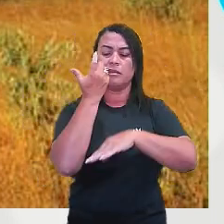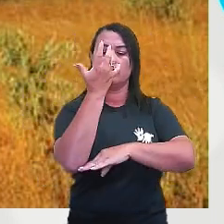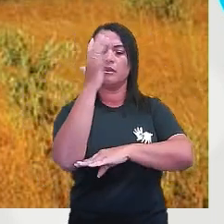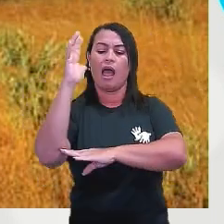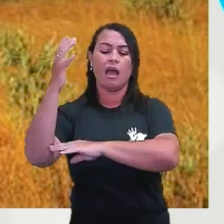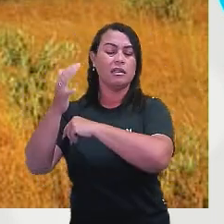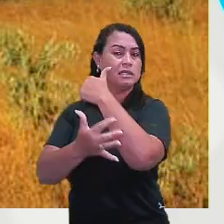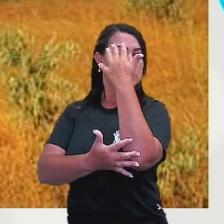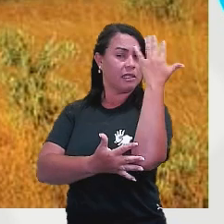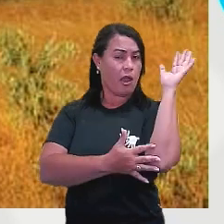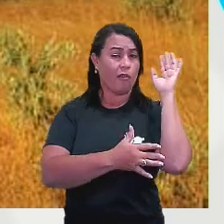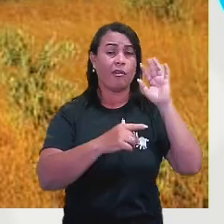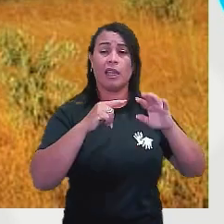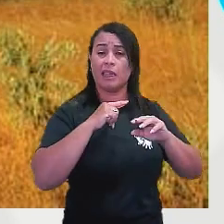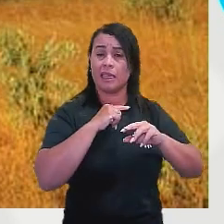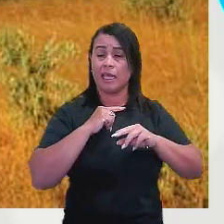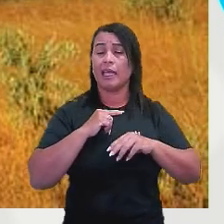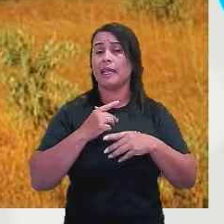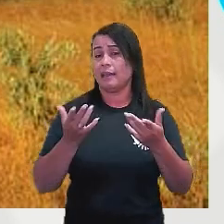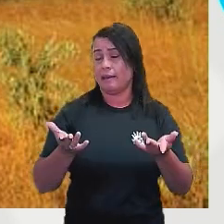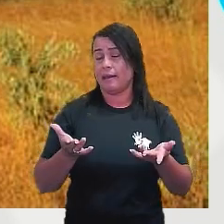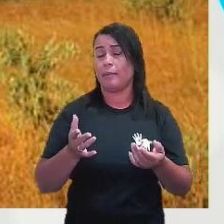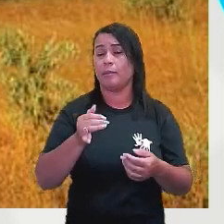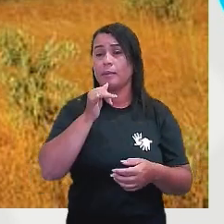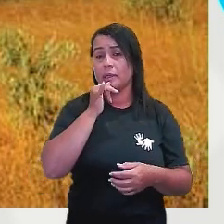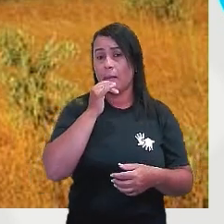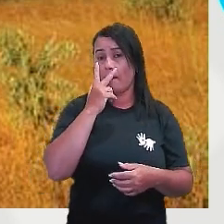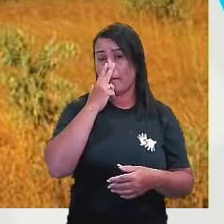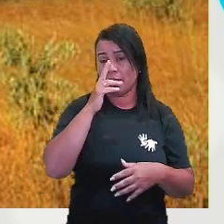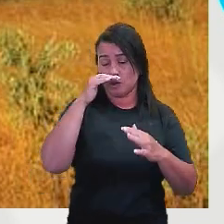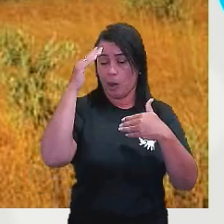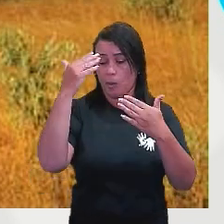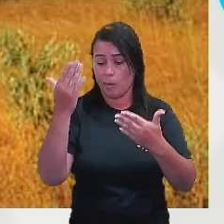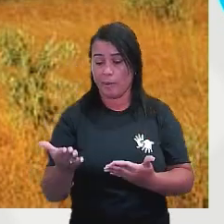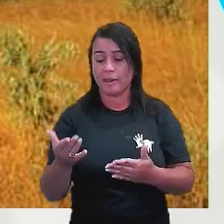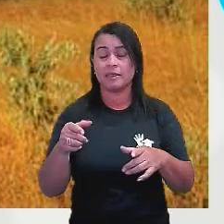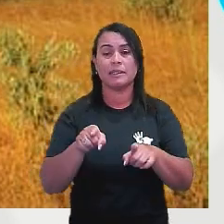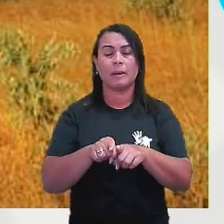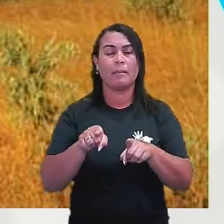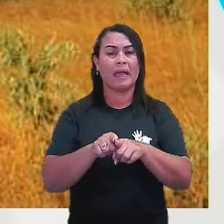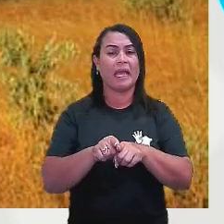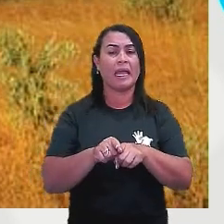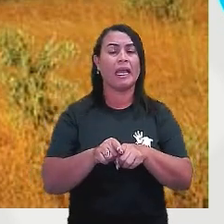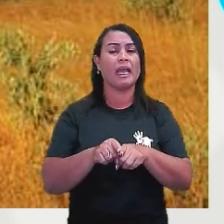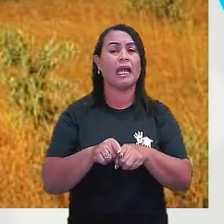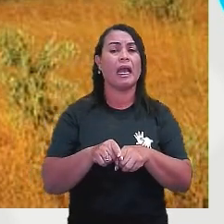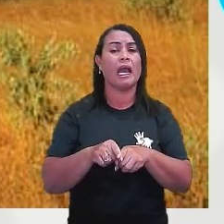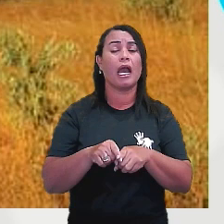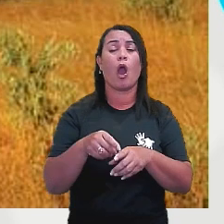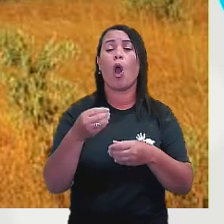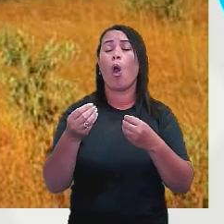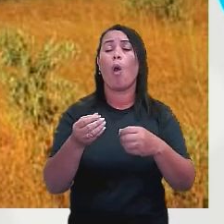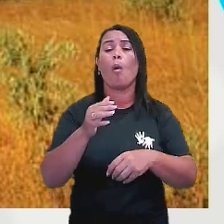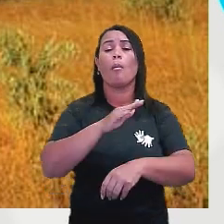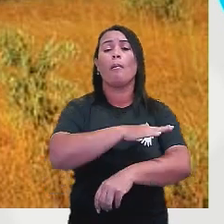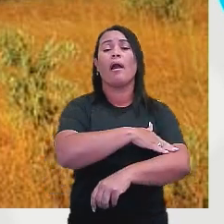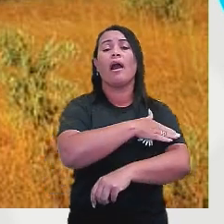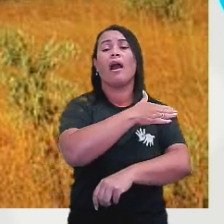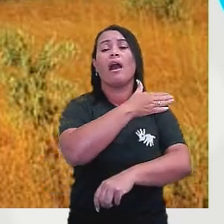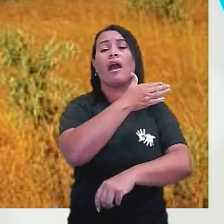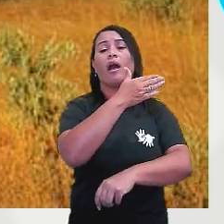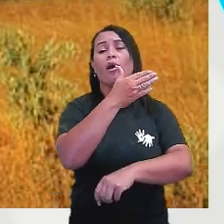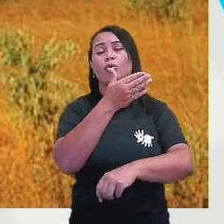Apesar desse título nobre, esse animal passou boa parte do dia